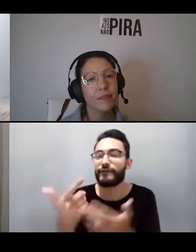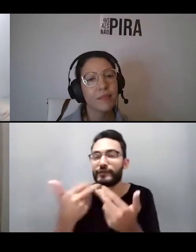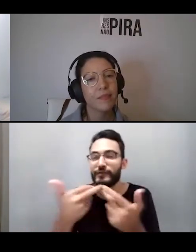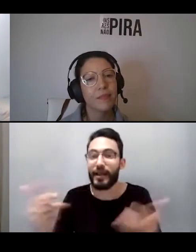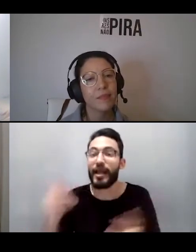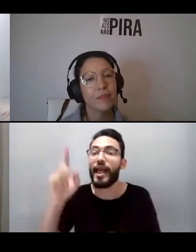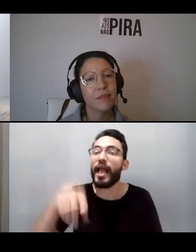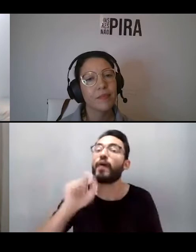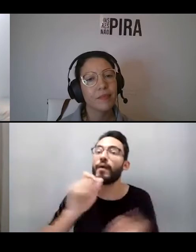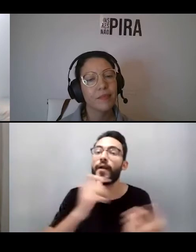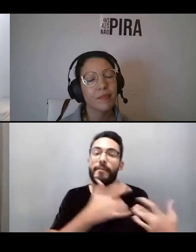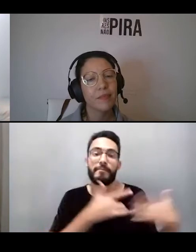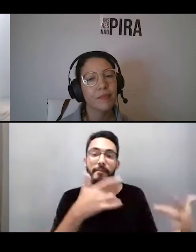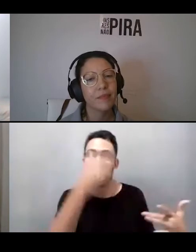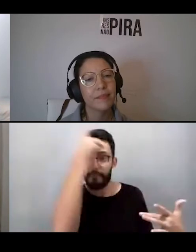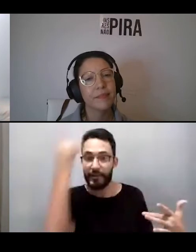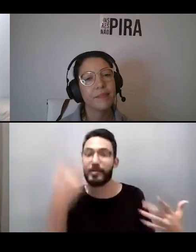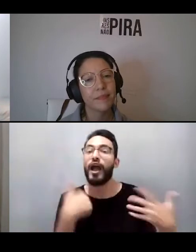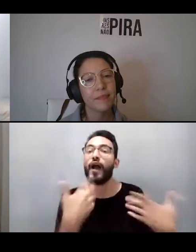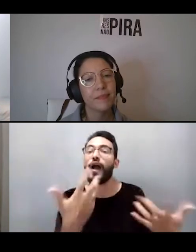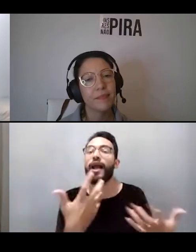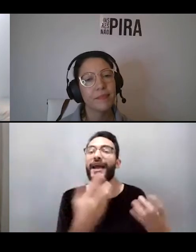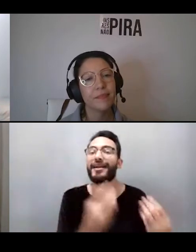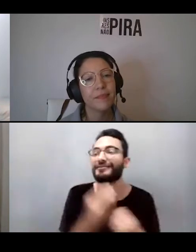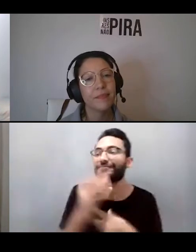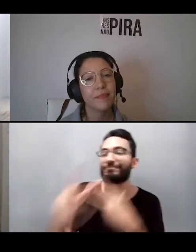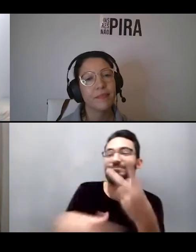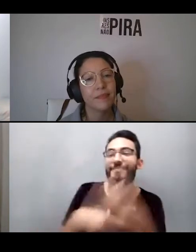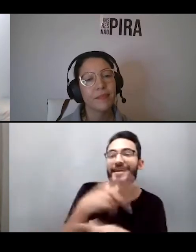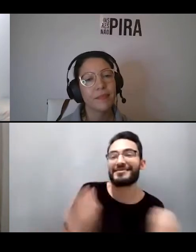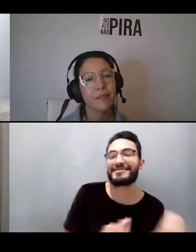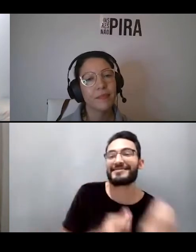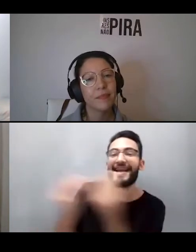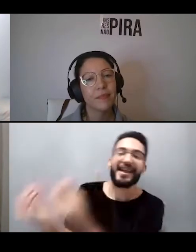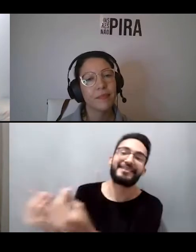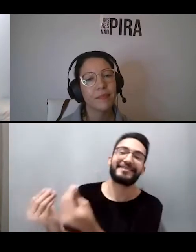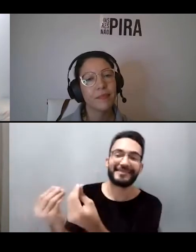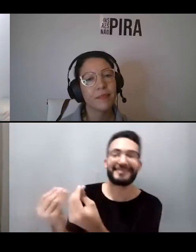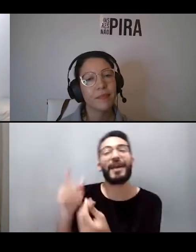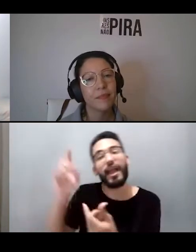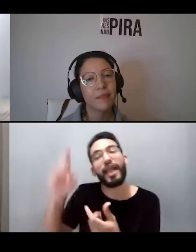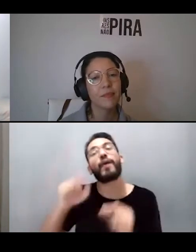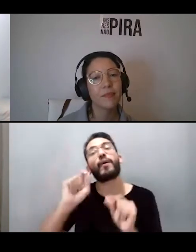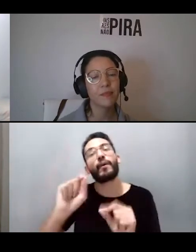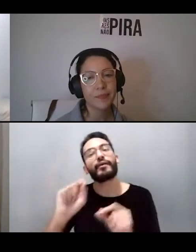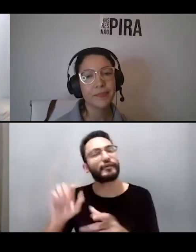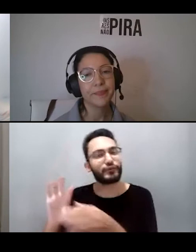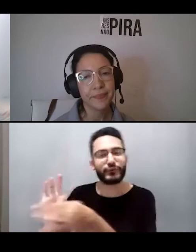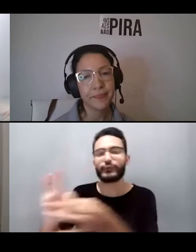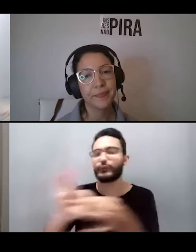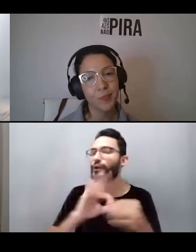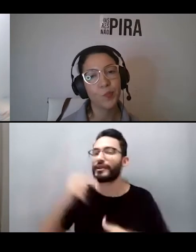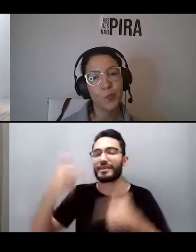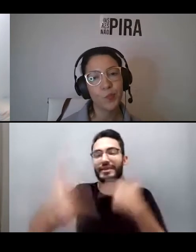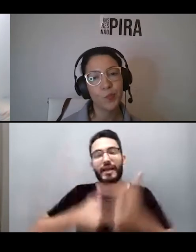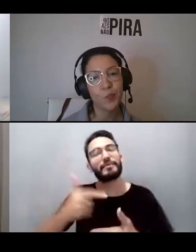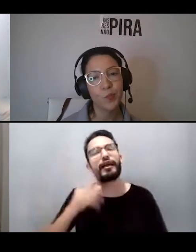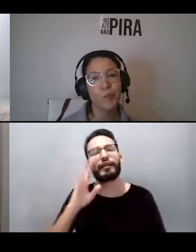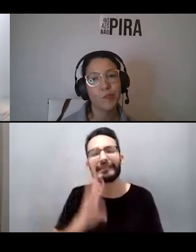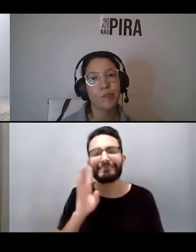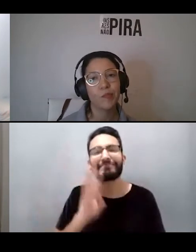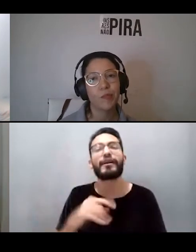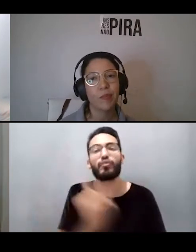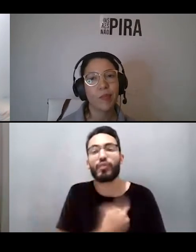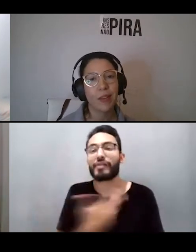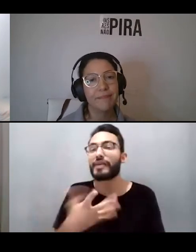alguns curadores e curadoras que proporcionaram isso, né? Então, é a questão mesmo do trabalho colaborativo, né? Então, a gente quer reconhecer